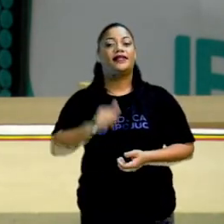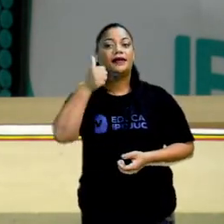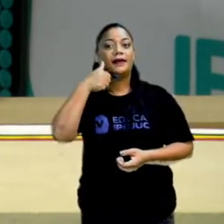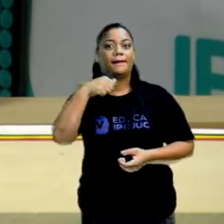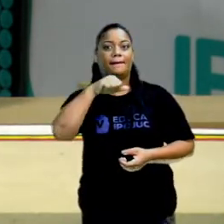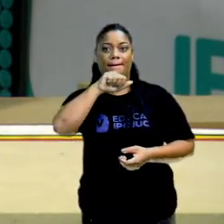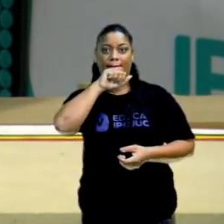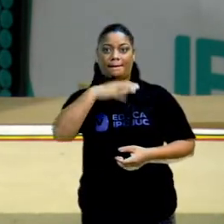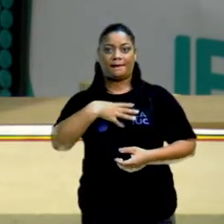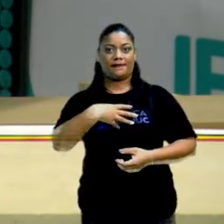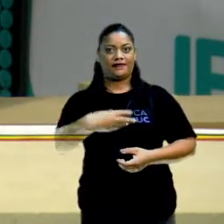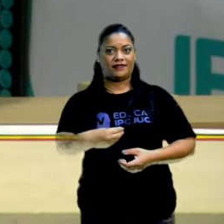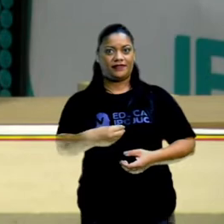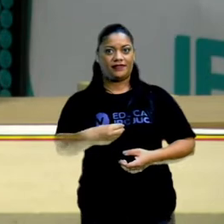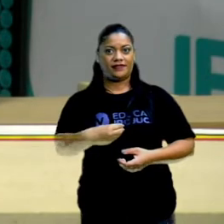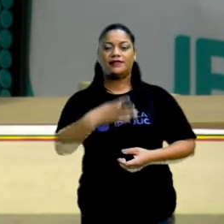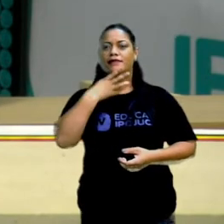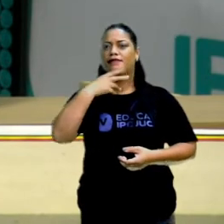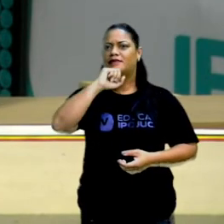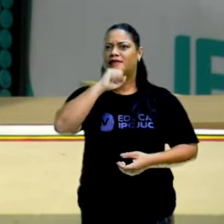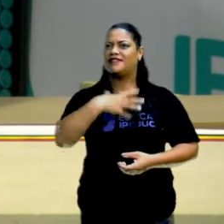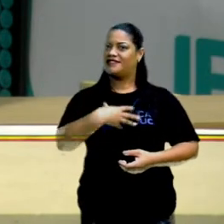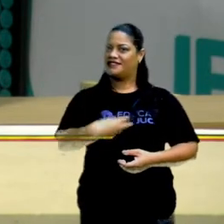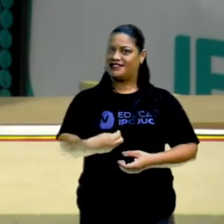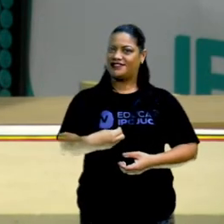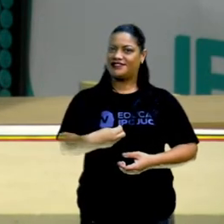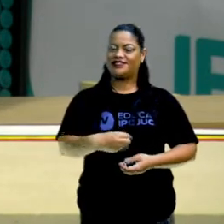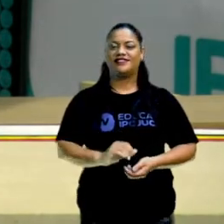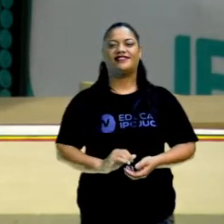Mamãe e filhos, papai e filhos.